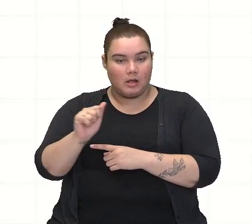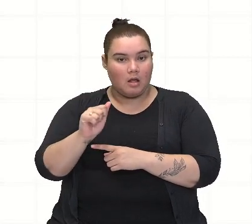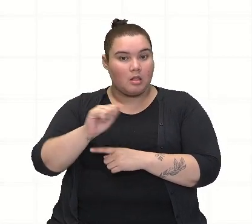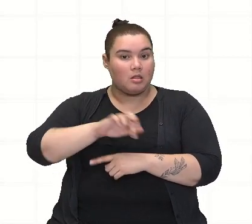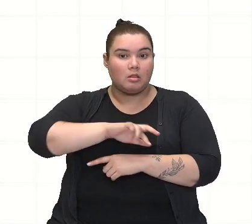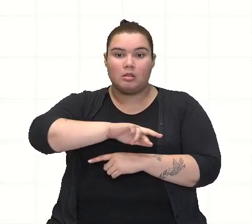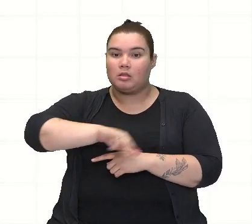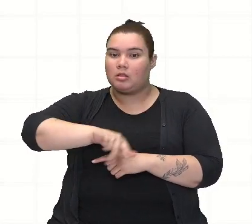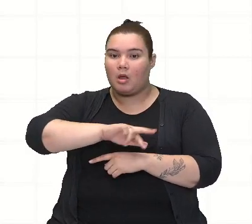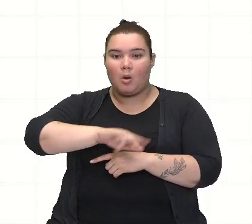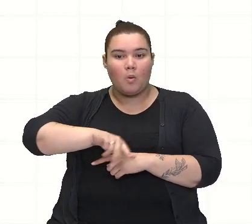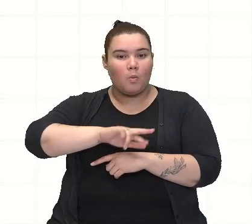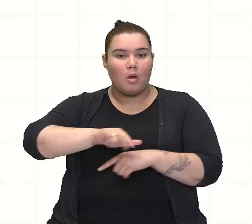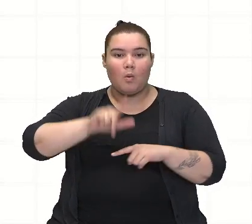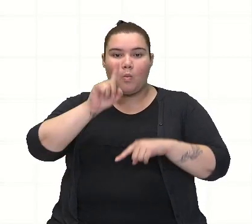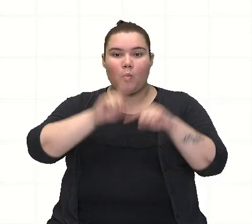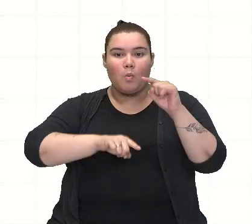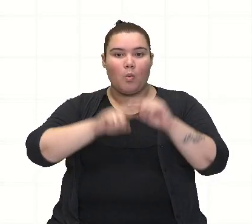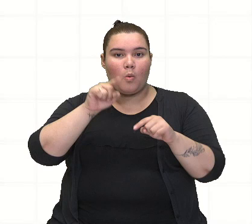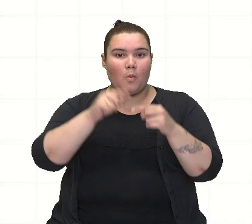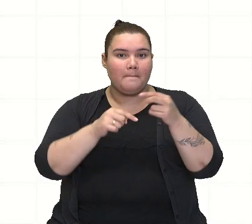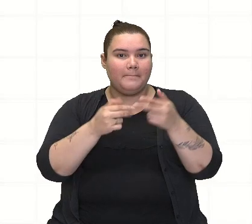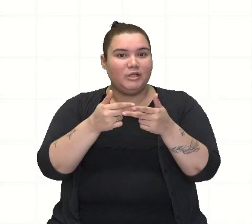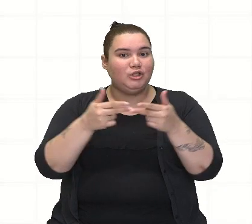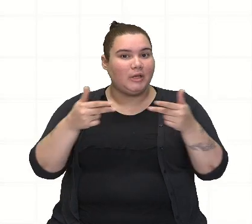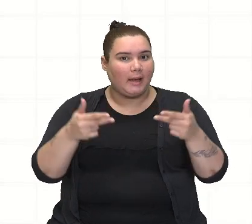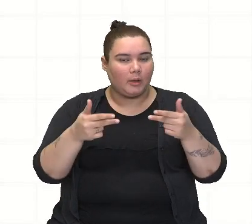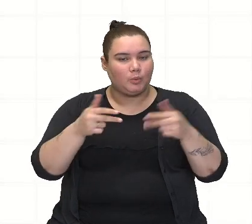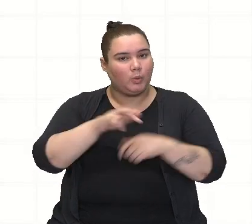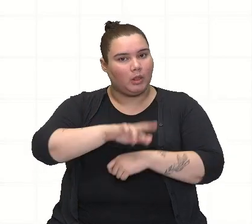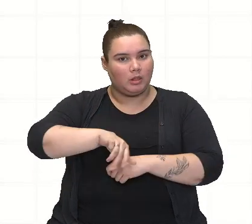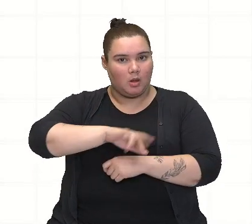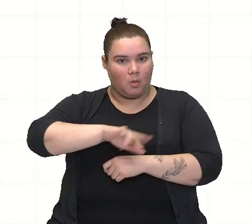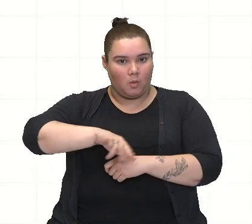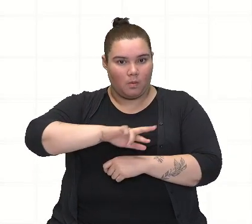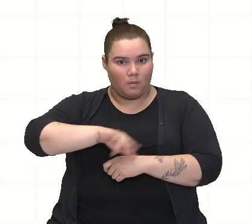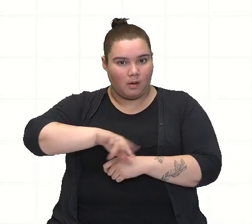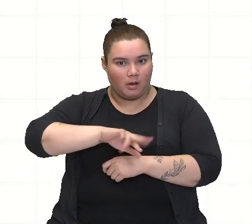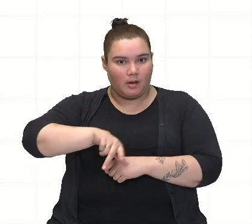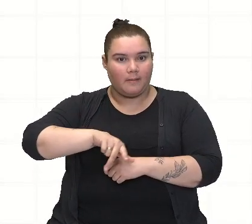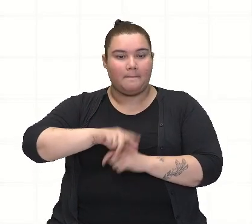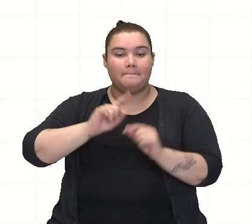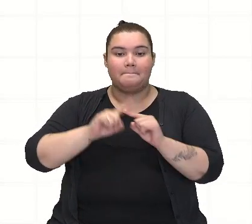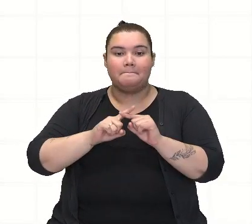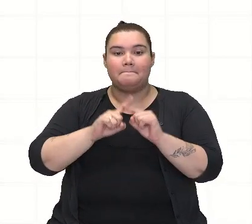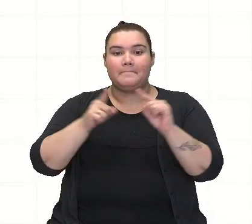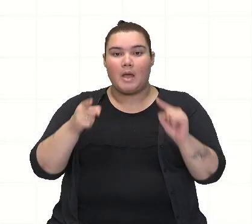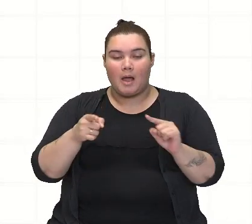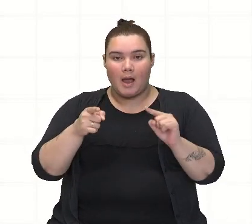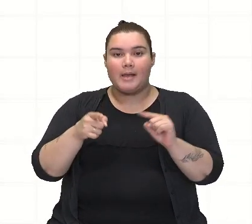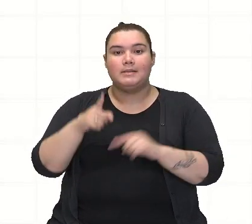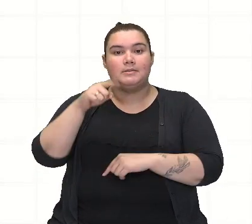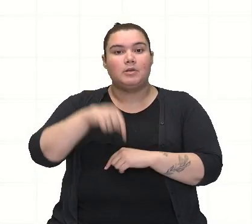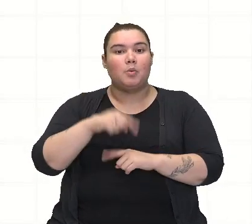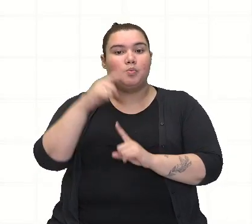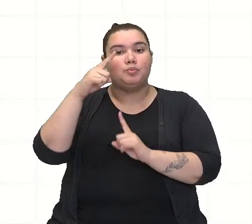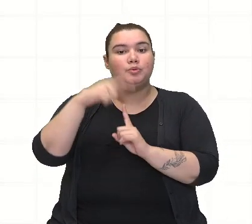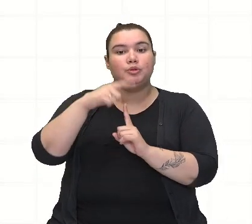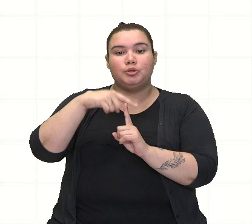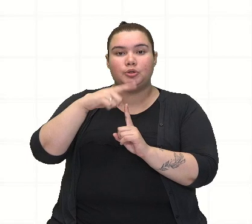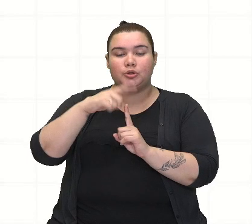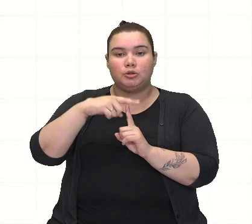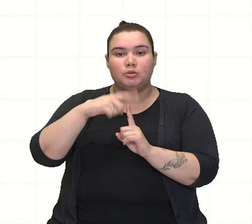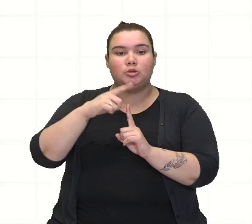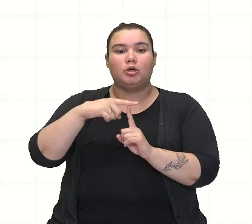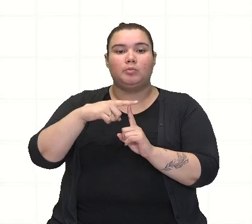não são os objetos que podem ser medidos, mas estão